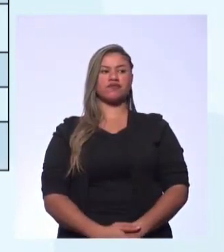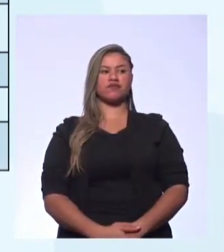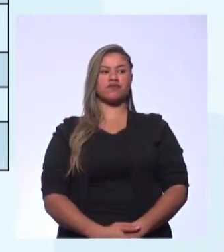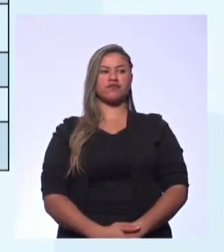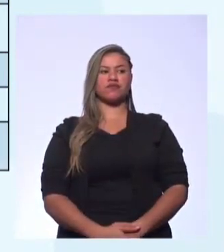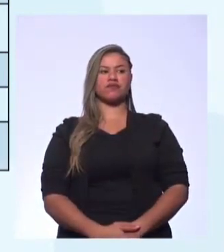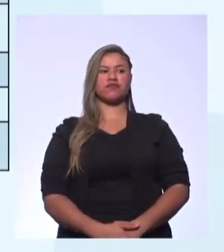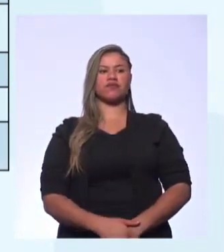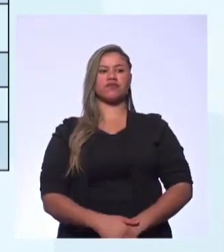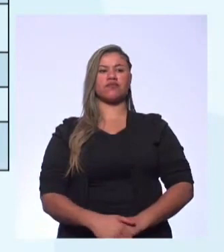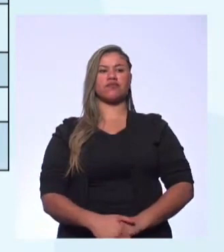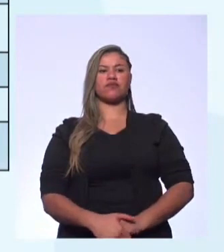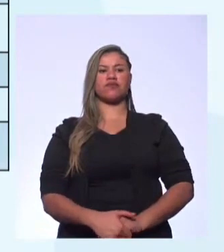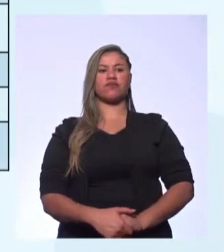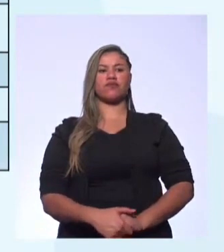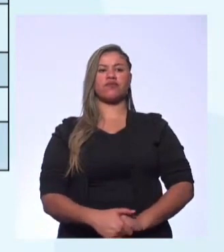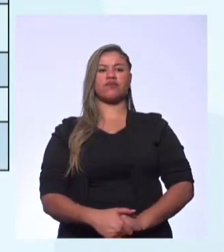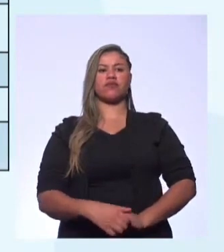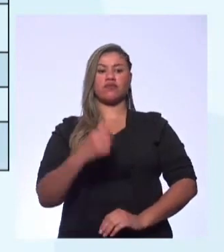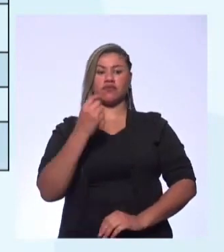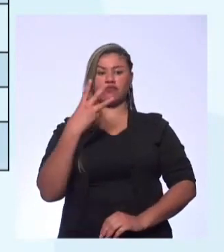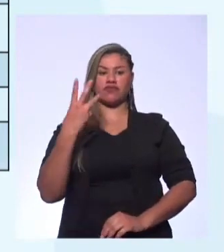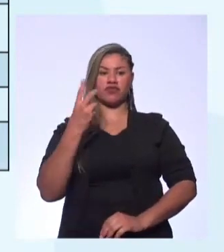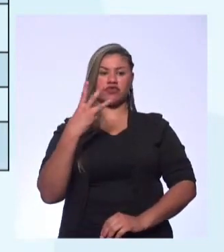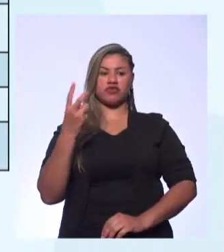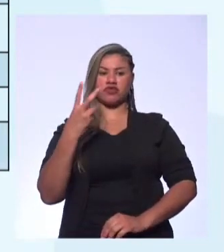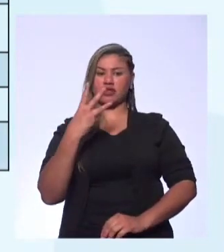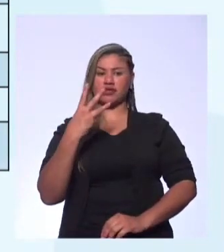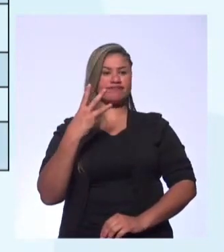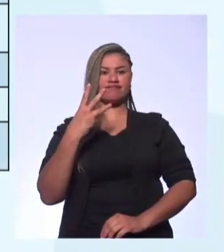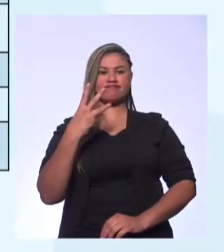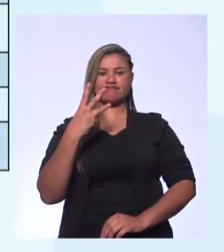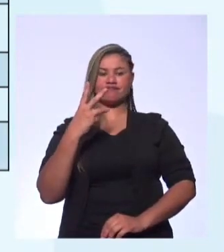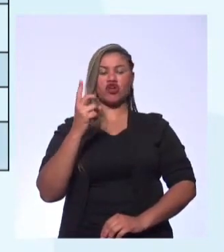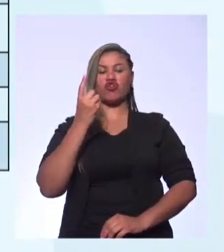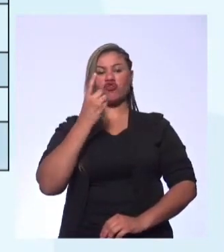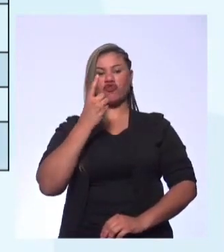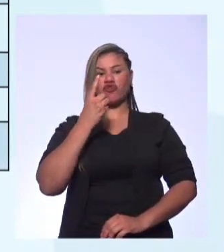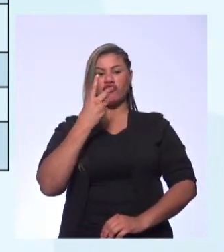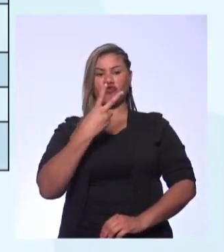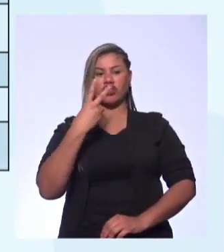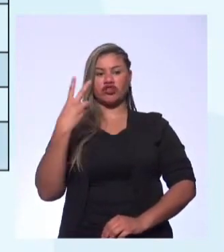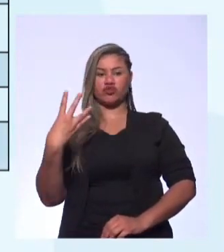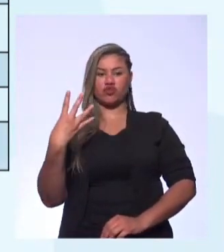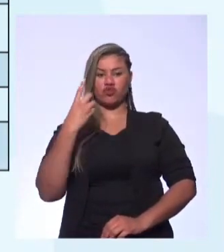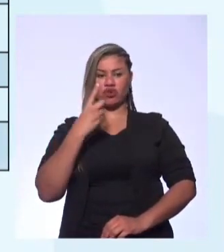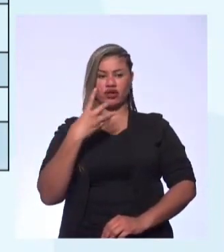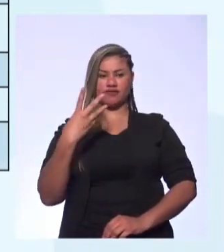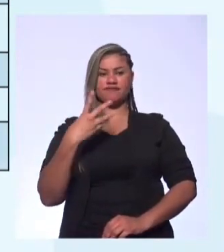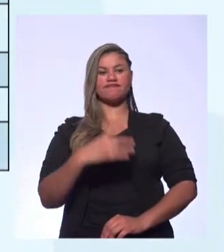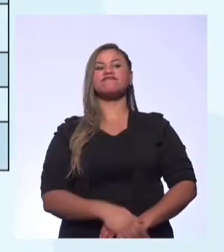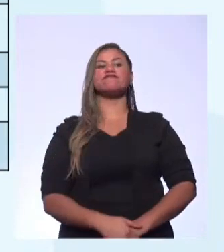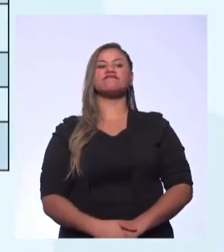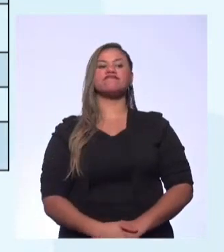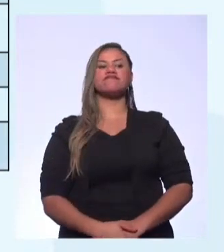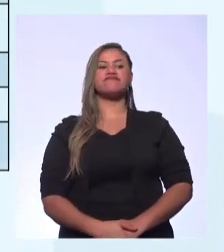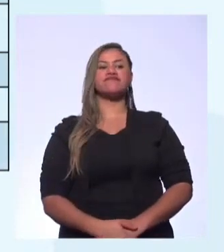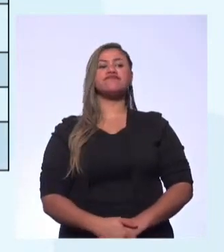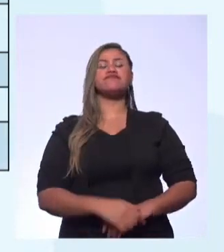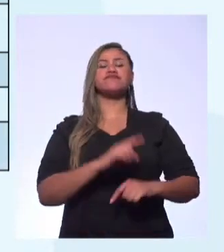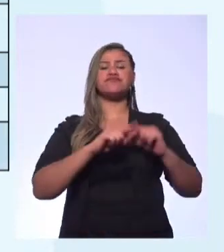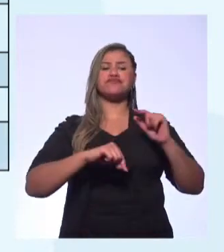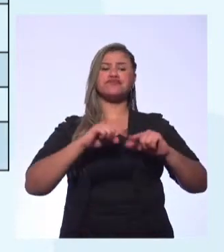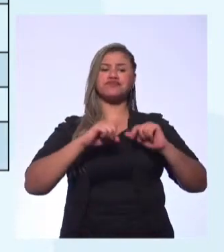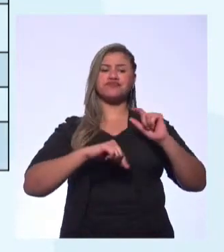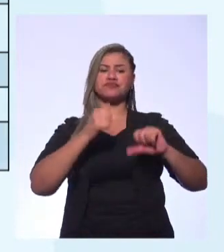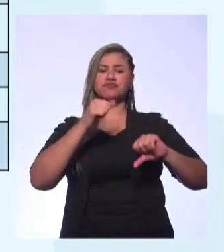digitado, está errado, se vocês olharem. Está como 23, mas o certo é 24 mesmo, tá? O colega acertou. Elemento químico. O que é elemento químico? No